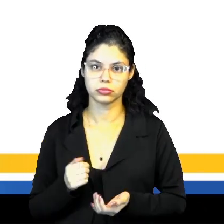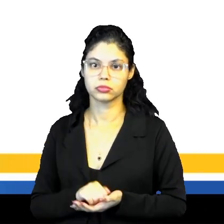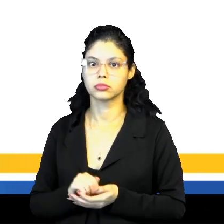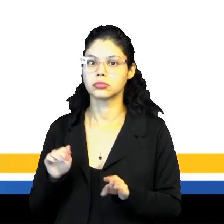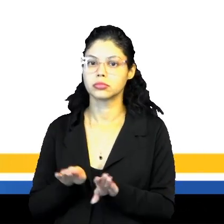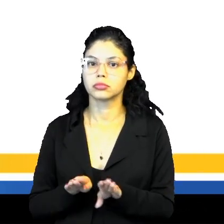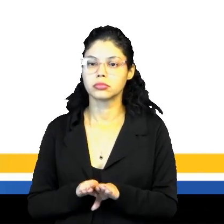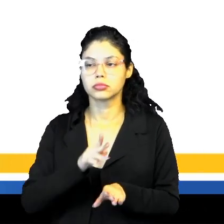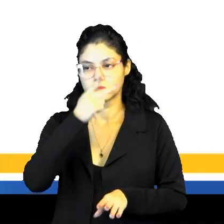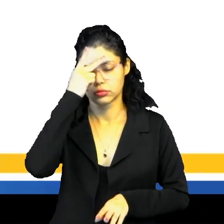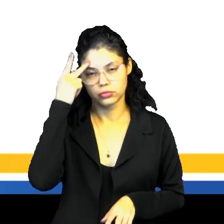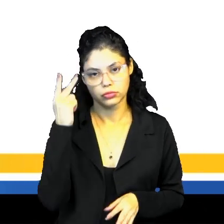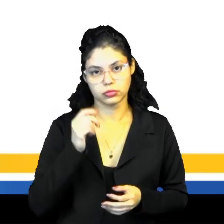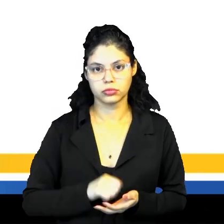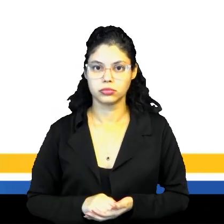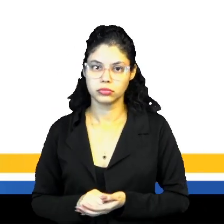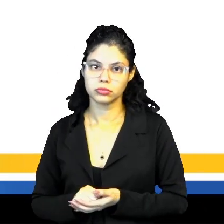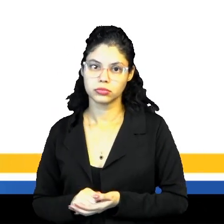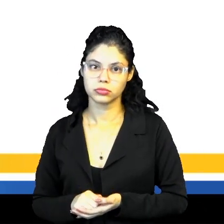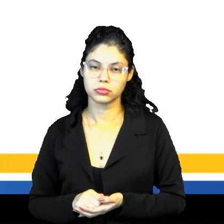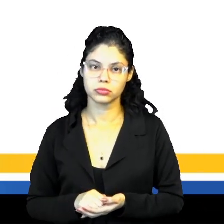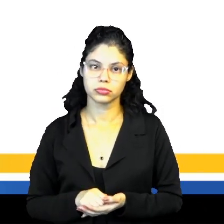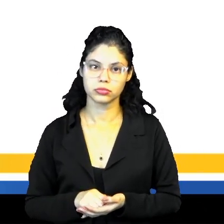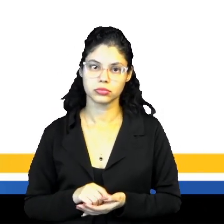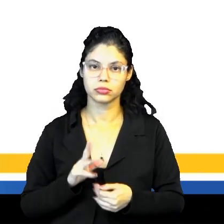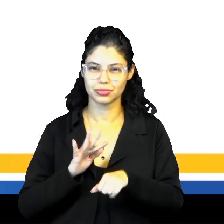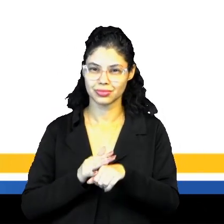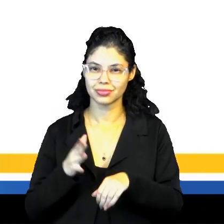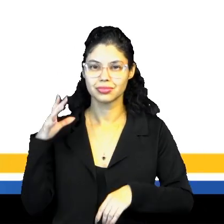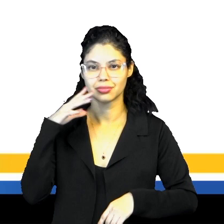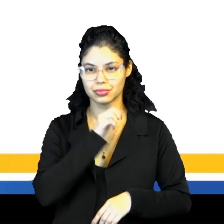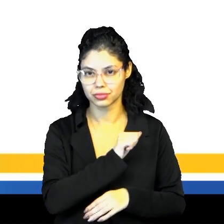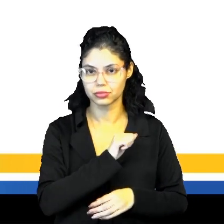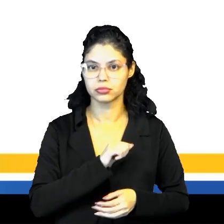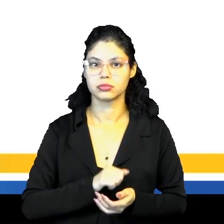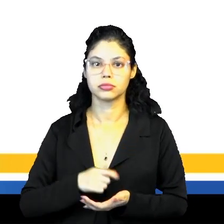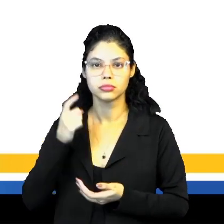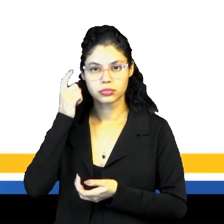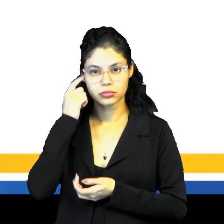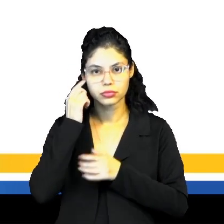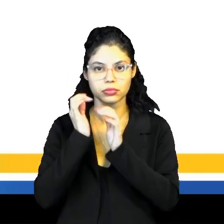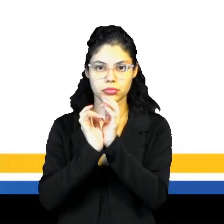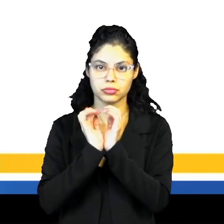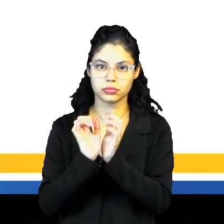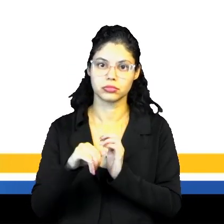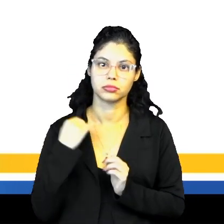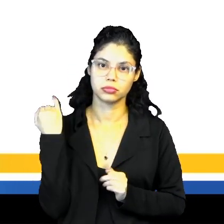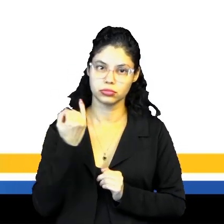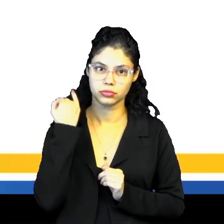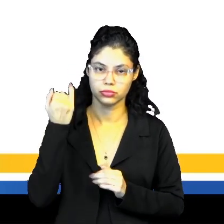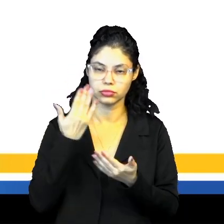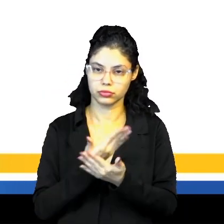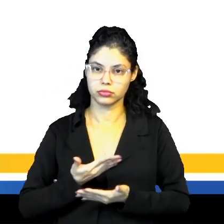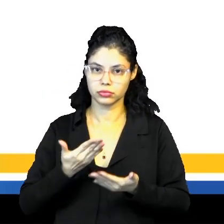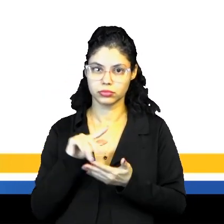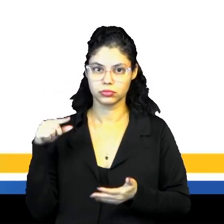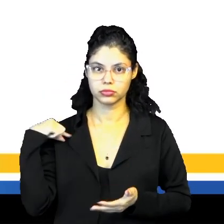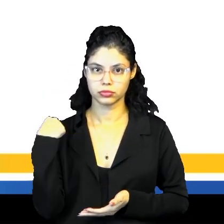dia as pessoas elas se estressam, né, e adoecem rápido mentalmente, digamos assim, né. Então é importante